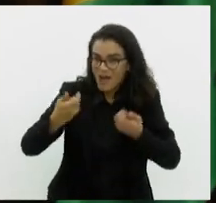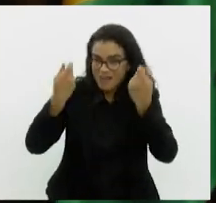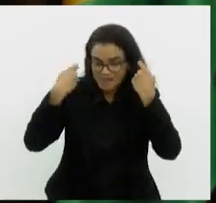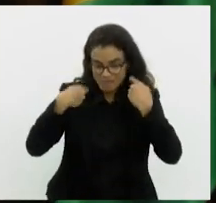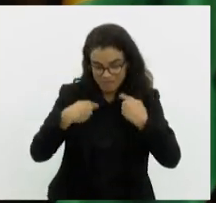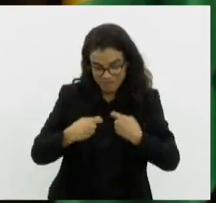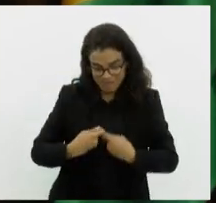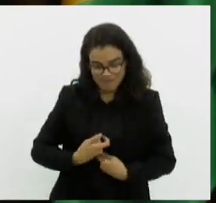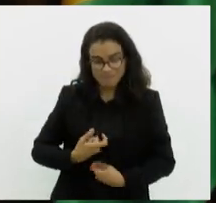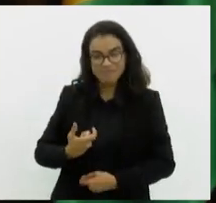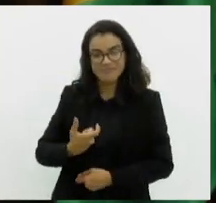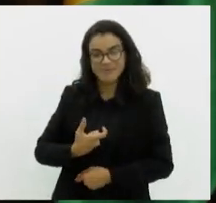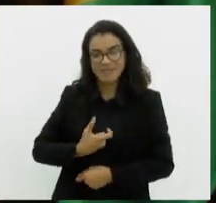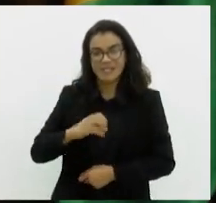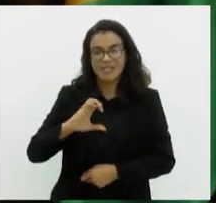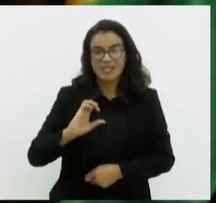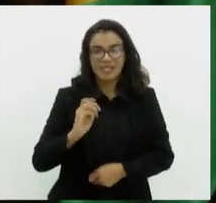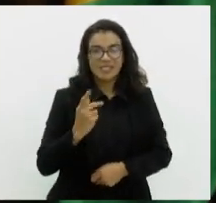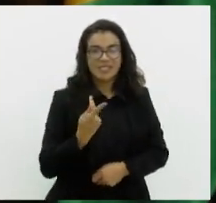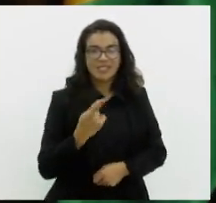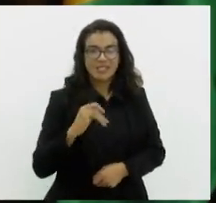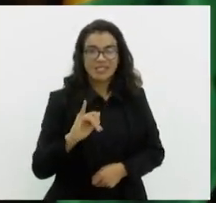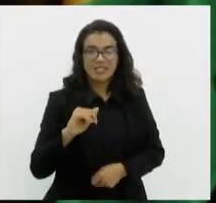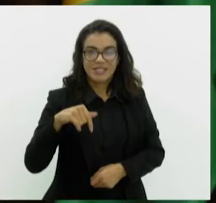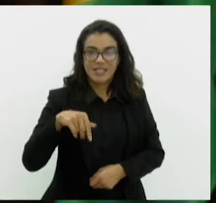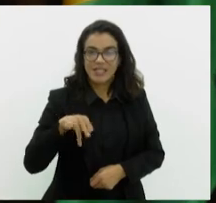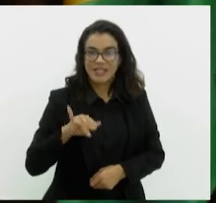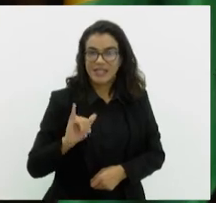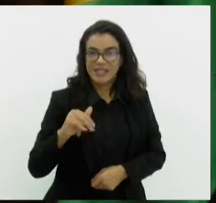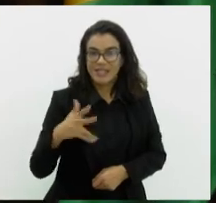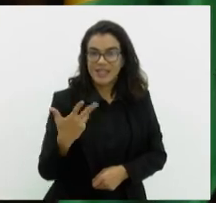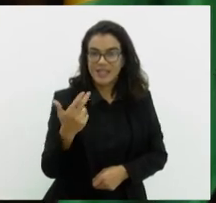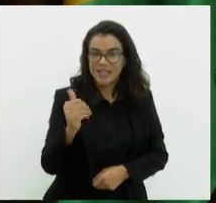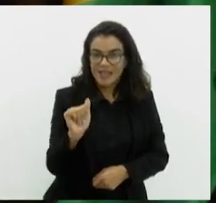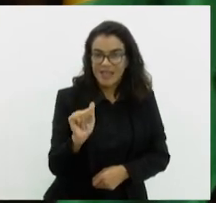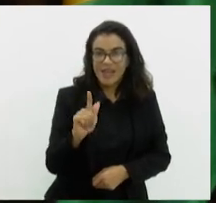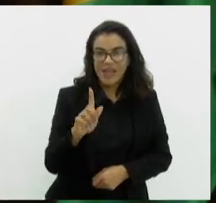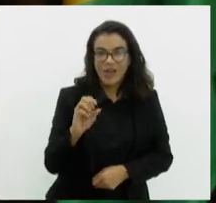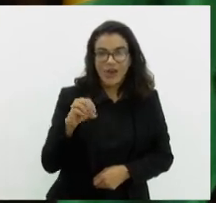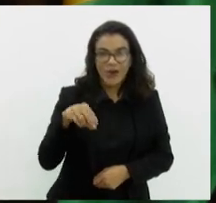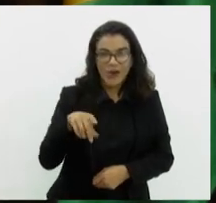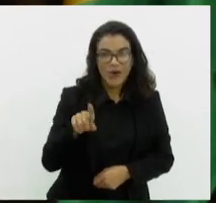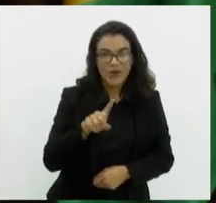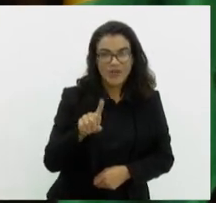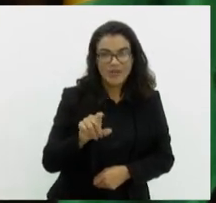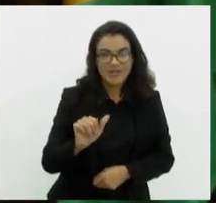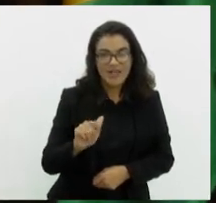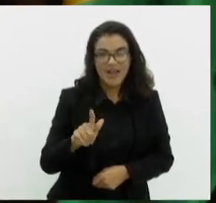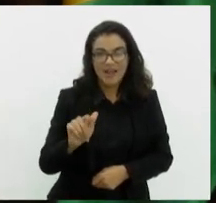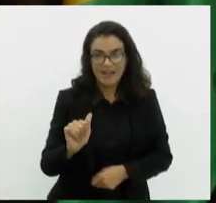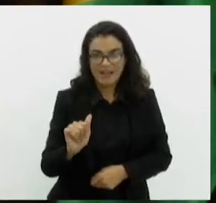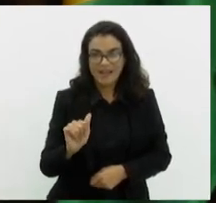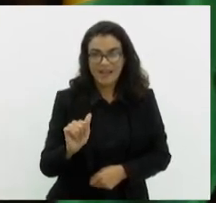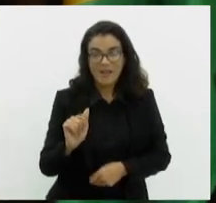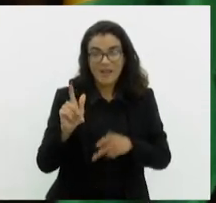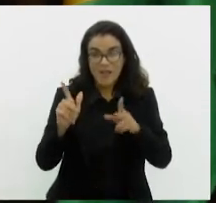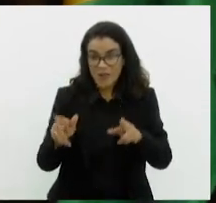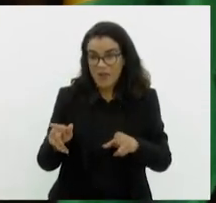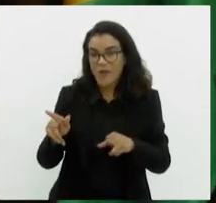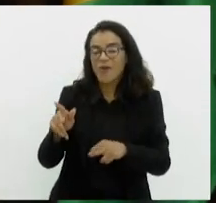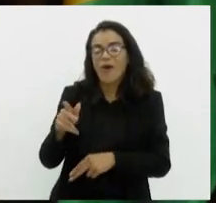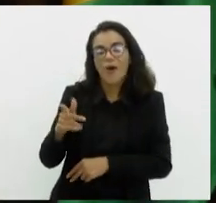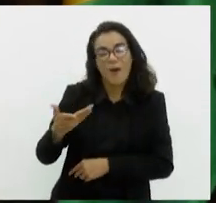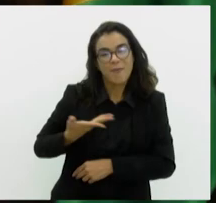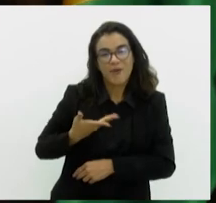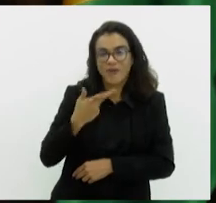medalha Chiquinha Gonzaga, e eu sei que, como o Antônio Carlos citou, Leinha, minha mãe, e